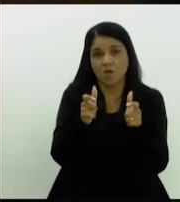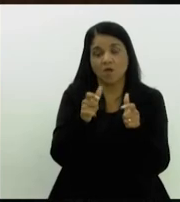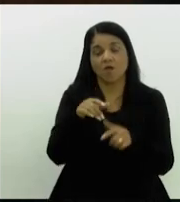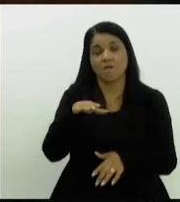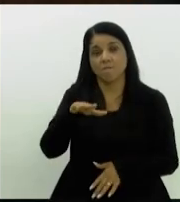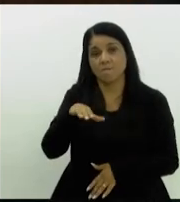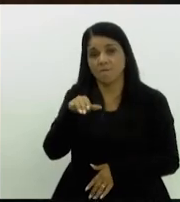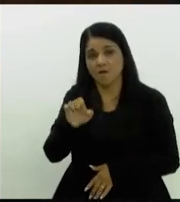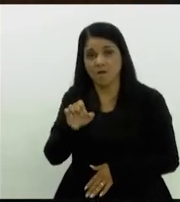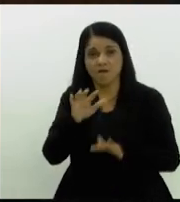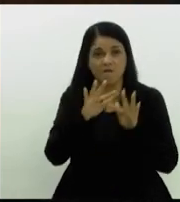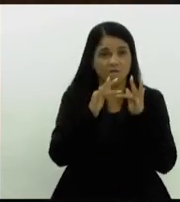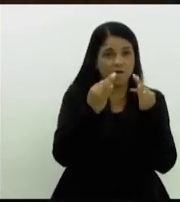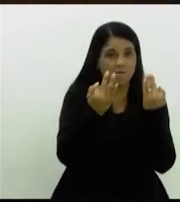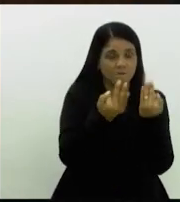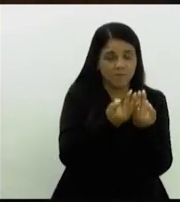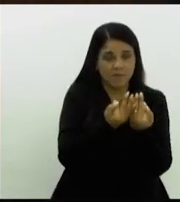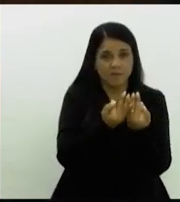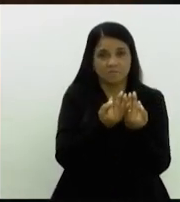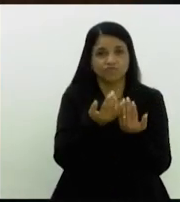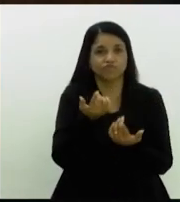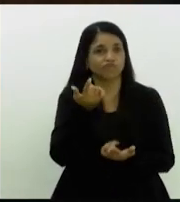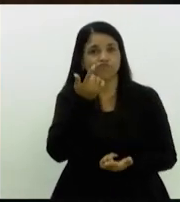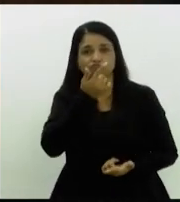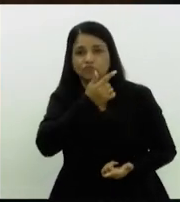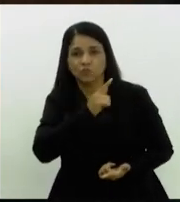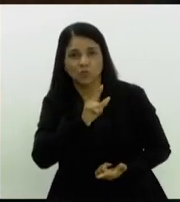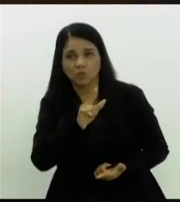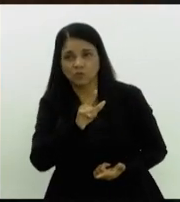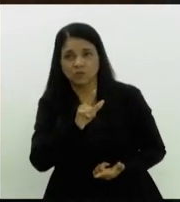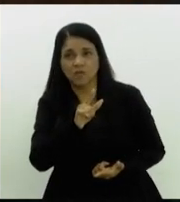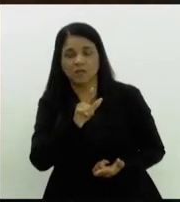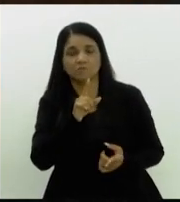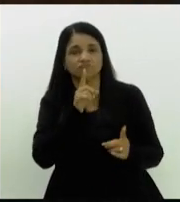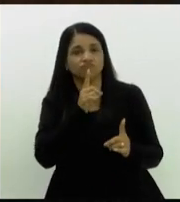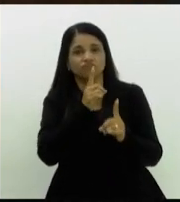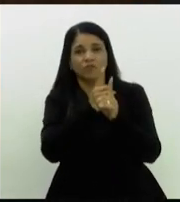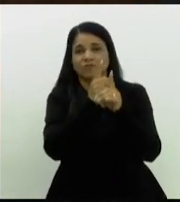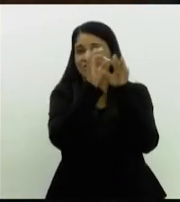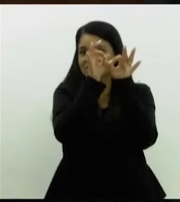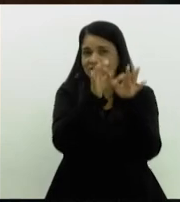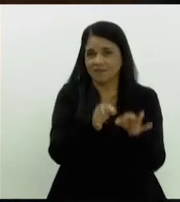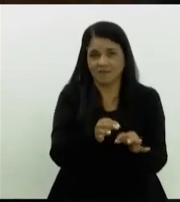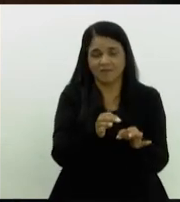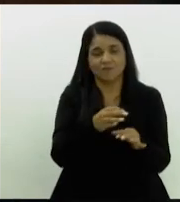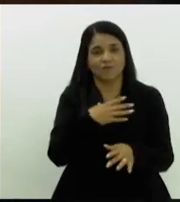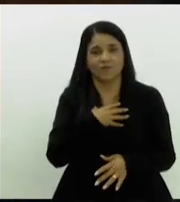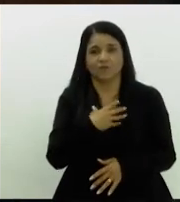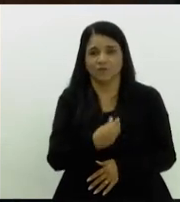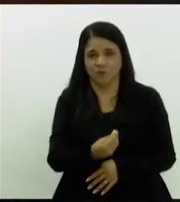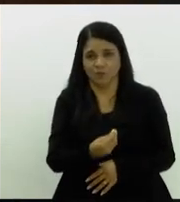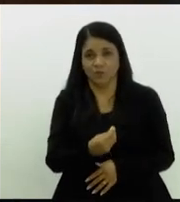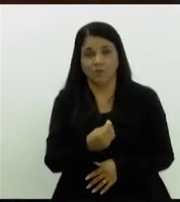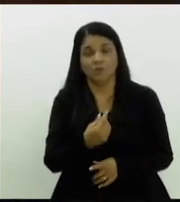mães, da família, não consegue ter um diagnóstico correto dos seus filhos,